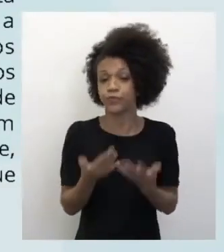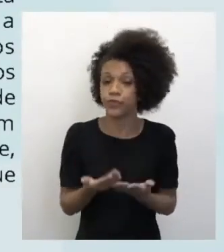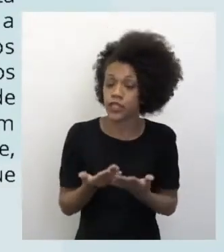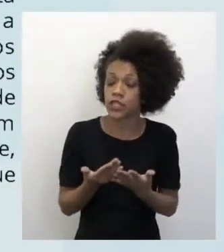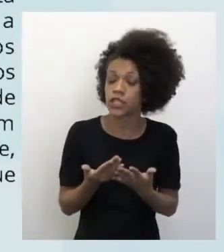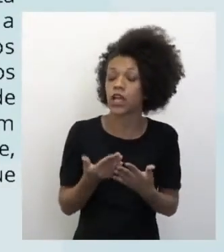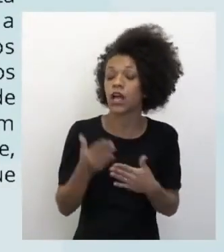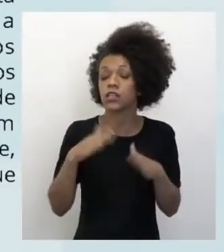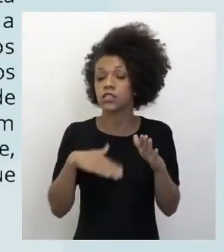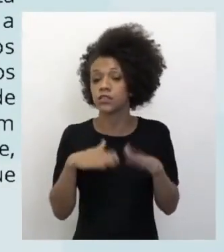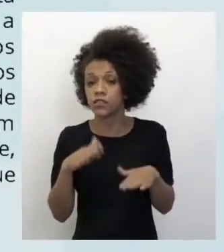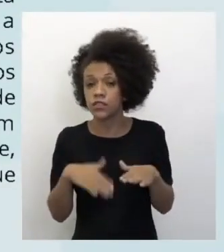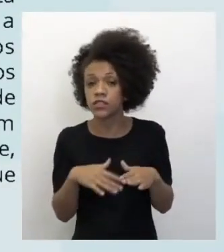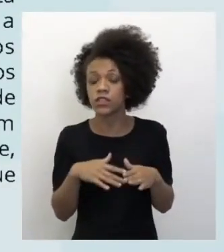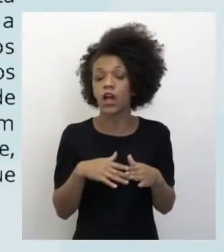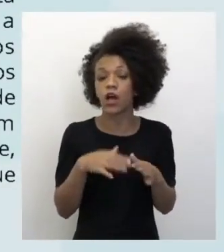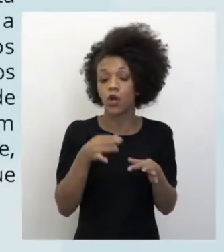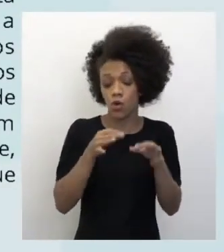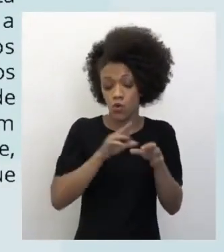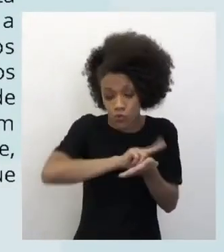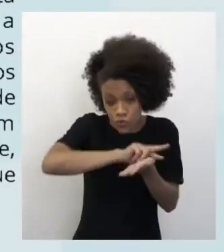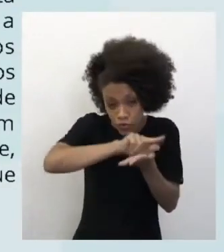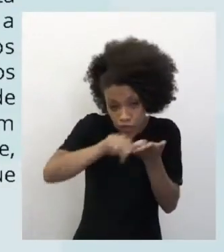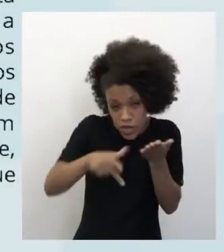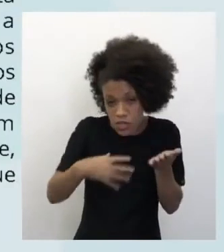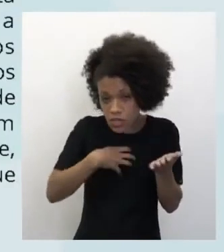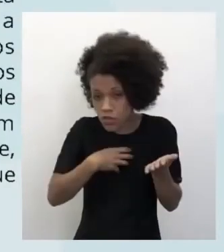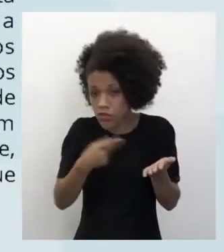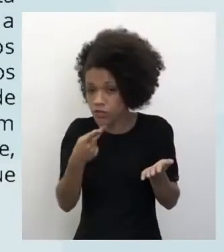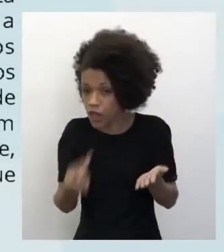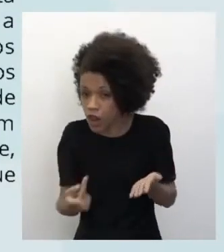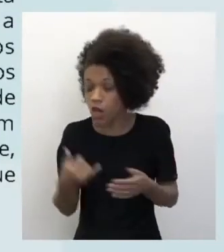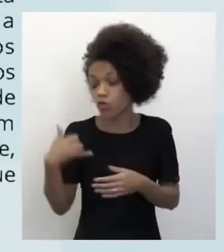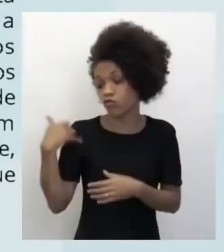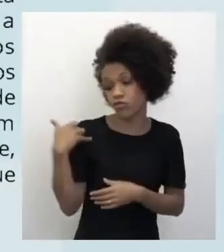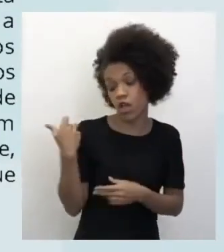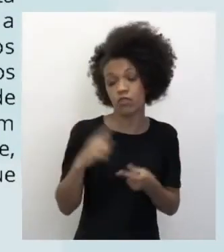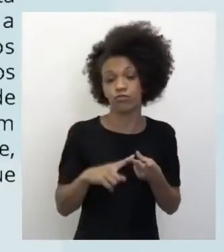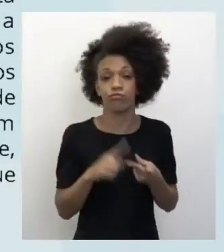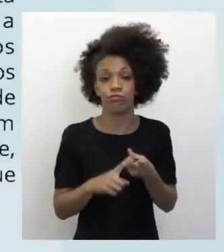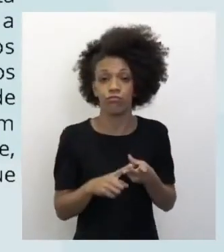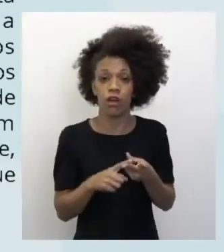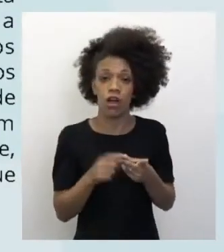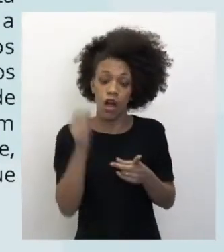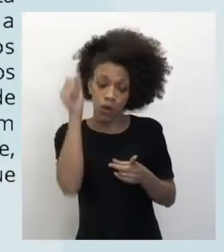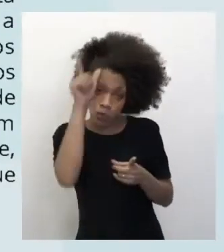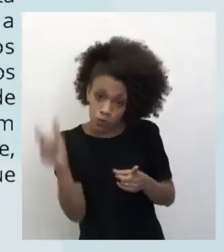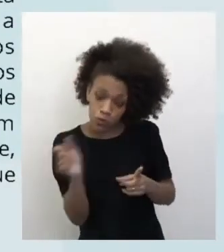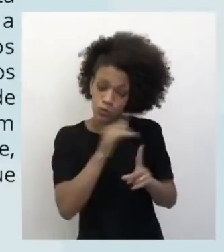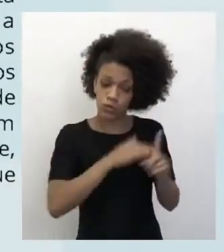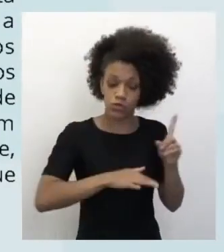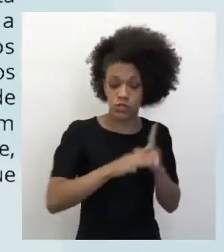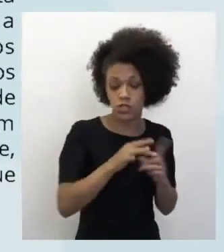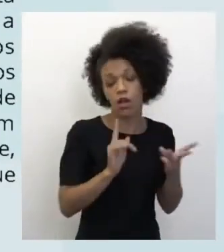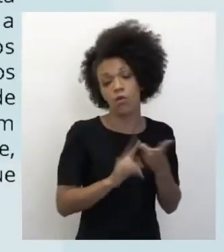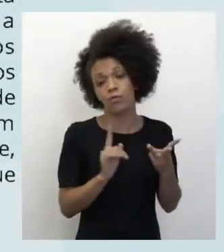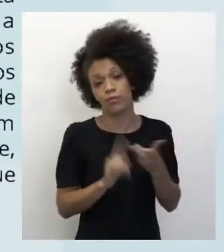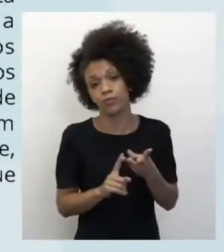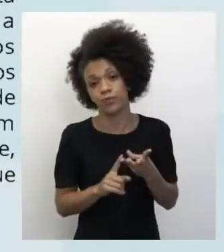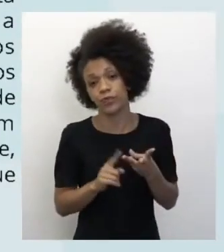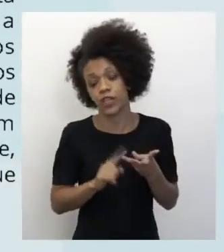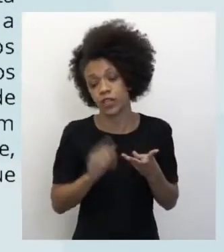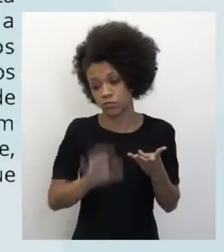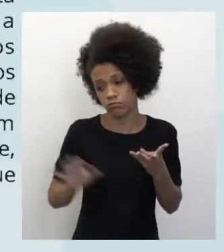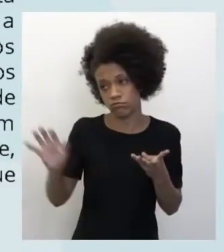conta os fatores que determinam os diferentes falares, como a faixa etária, as condições socioeconômicas e os